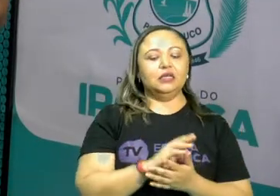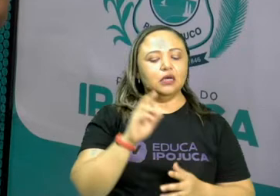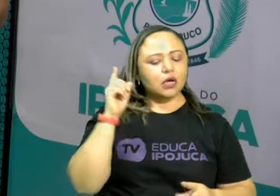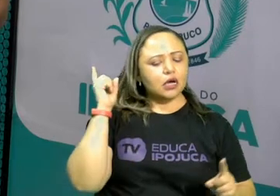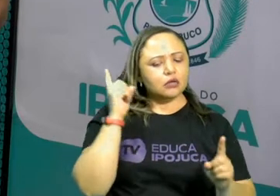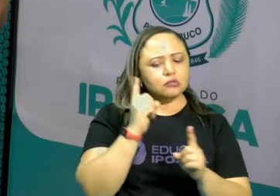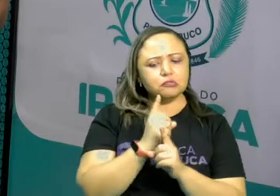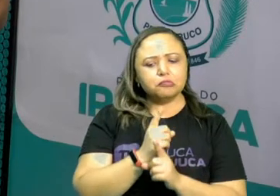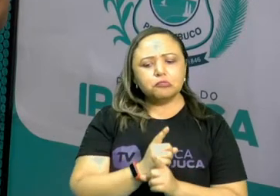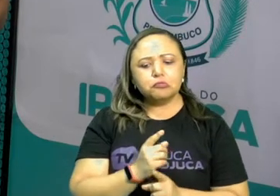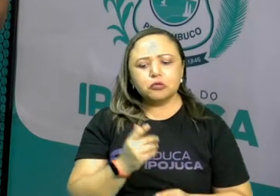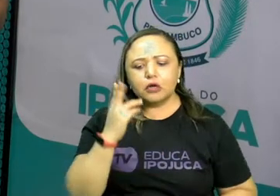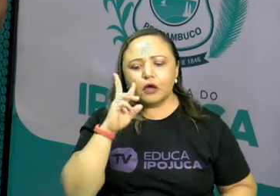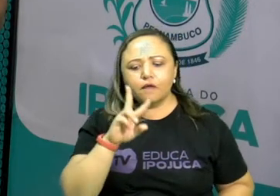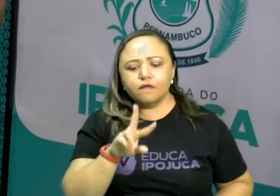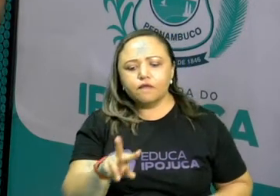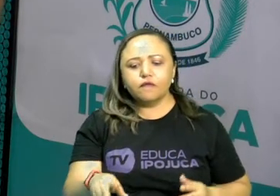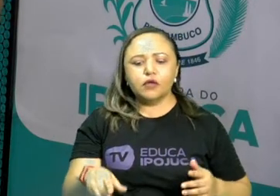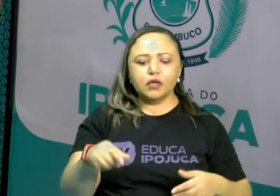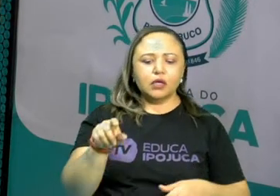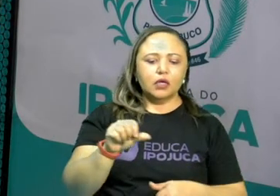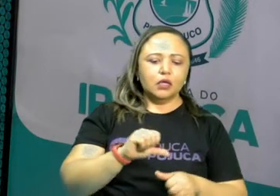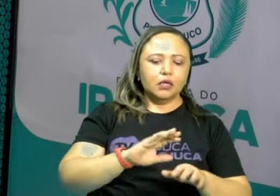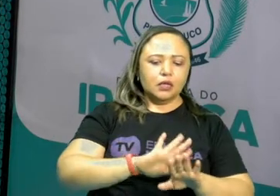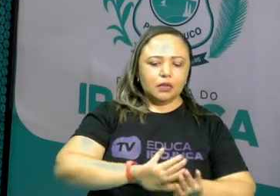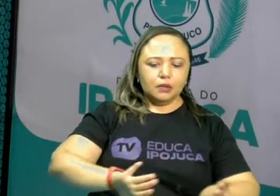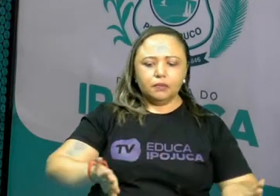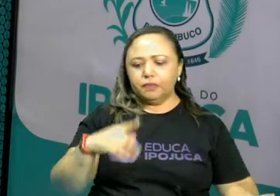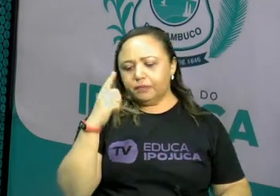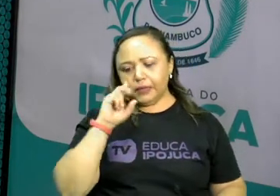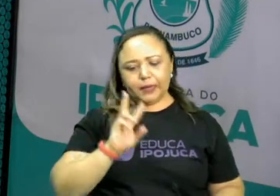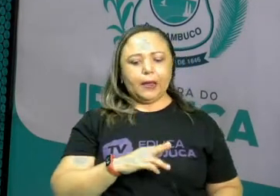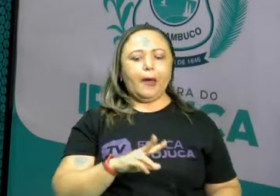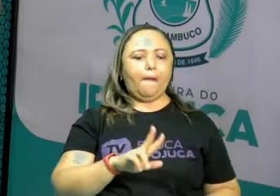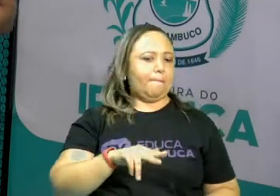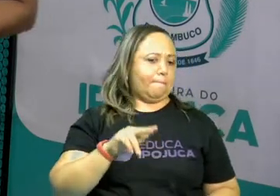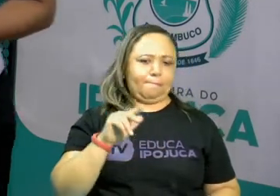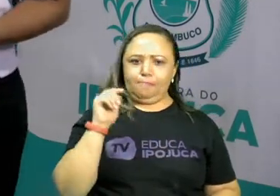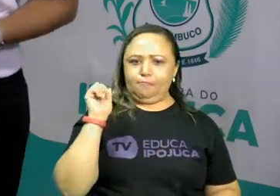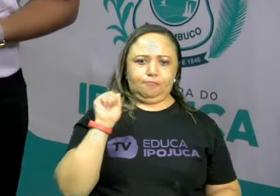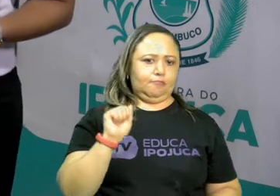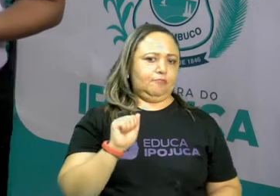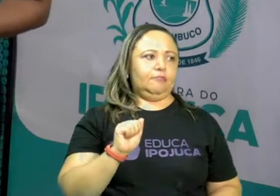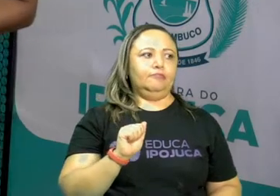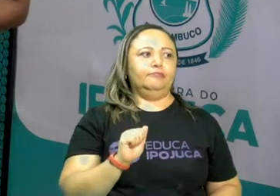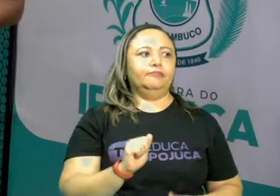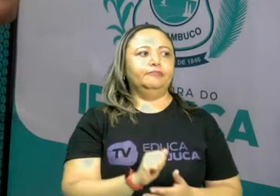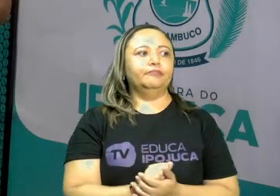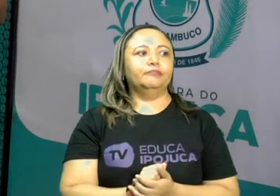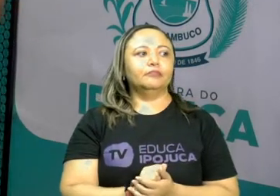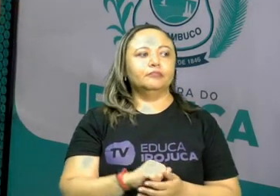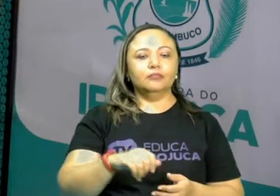consigo identificar eles. O outro tipo de mistura que eu tenho é o que nós chamamos de mistura